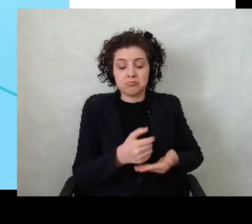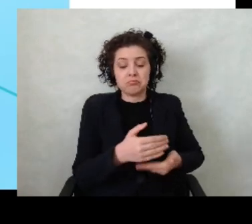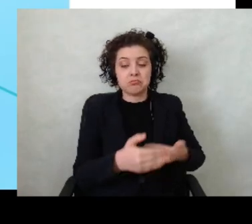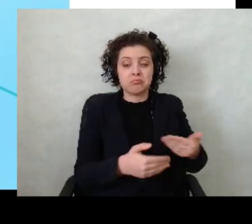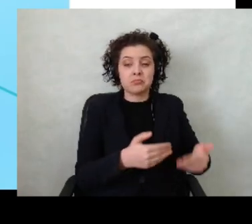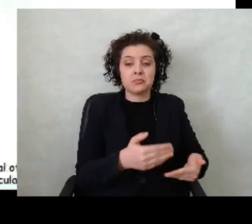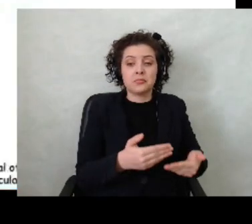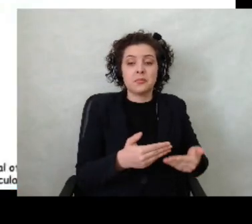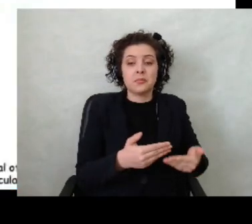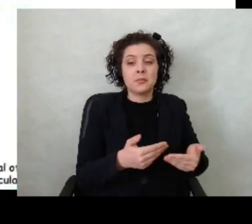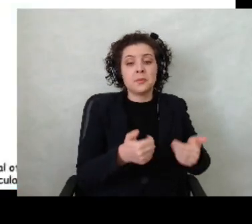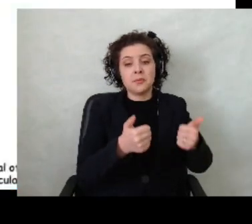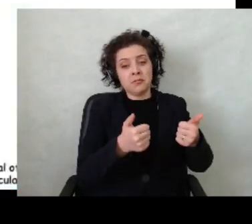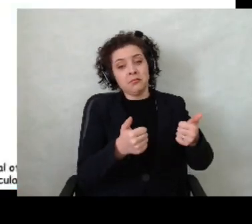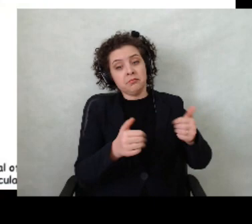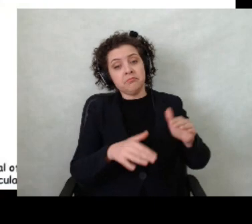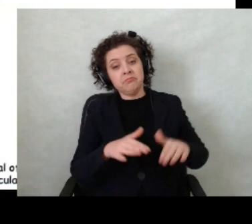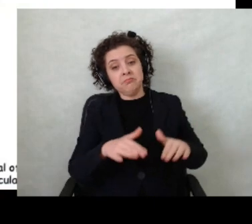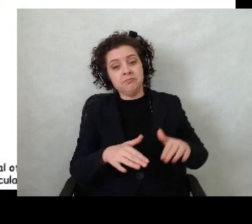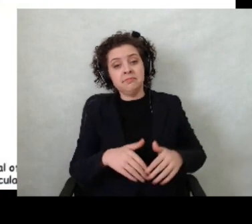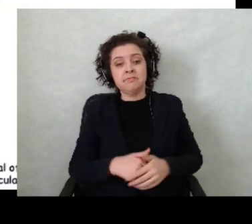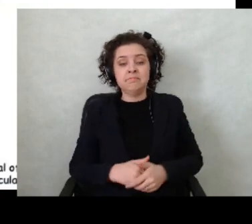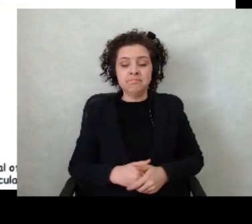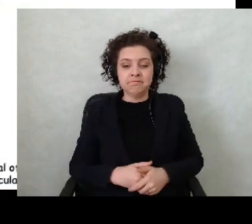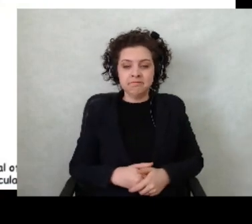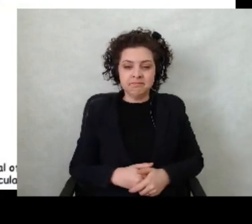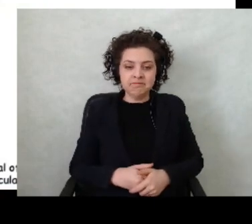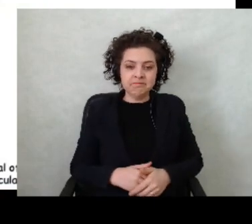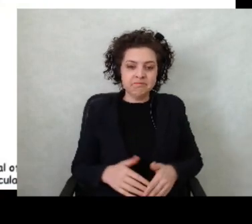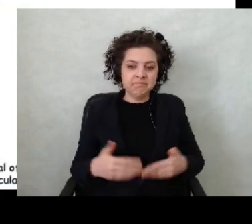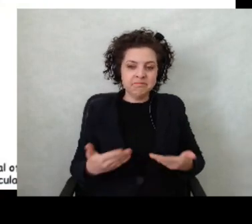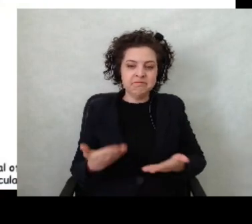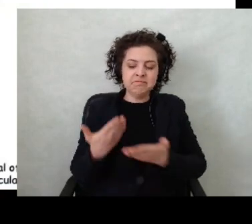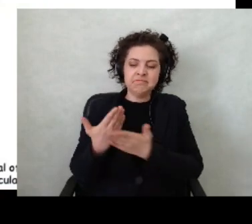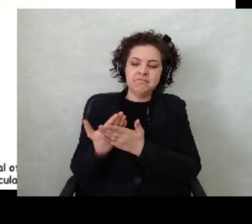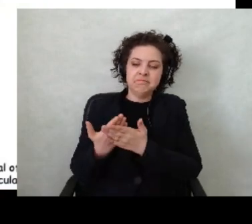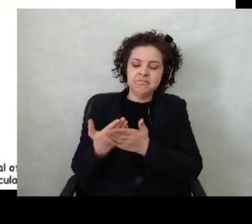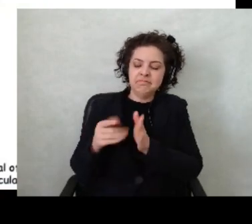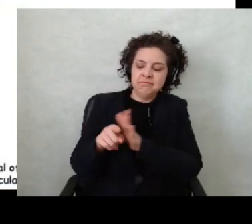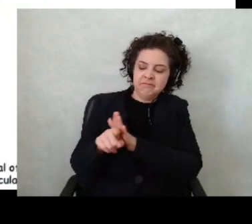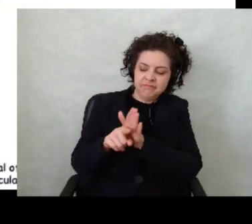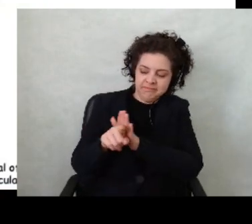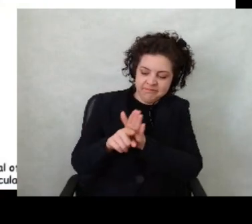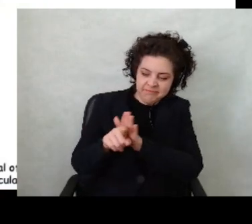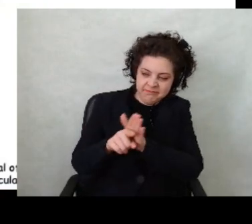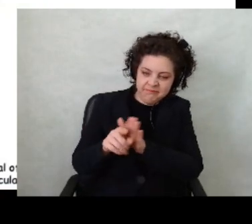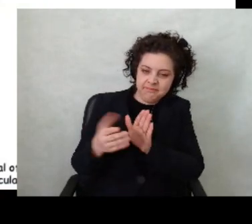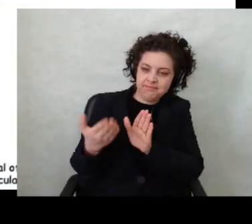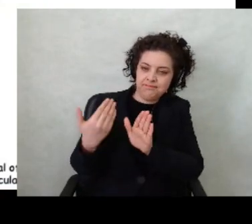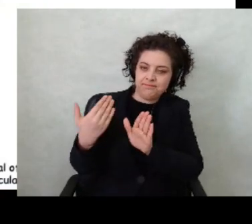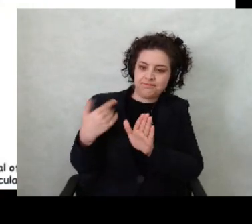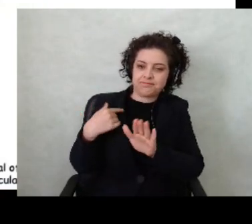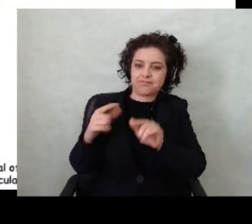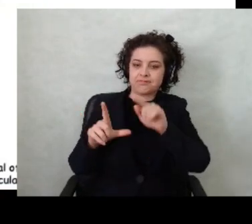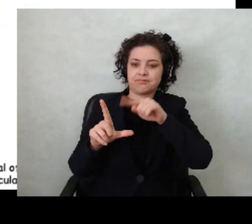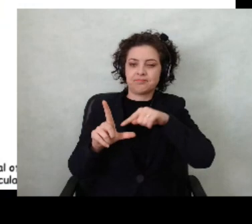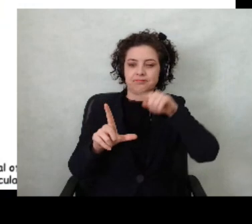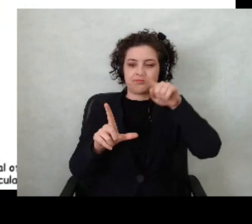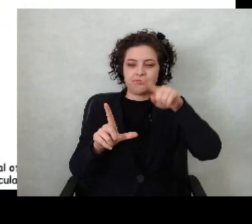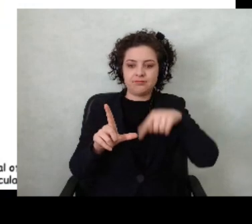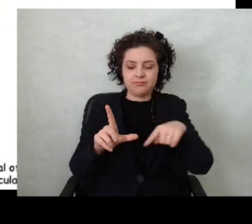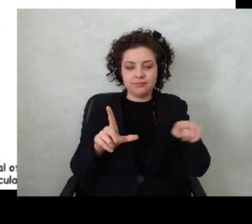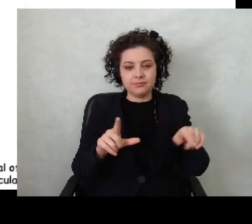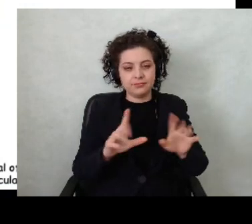da infecção. Bem, estudos anteriores, né, esse dado aqui que eu trouxe, na verdade, é uma revisão de